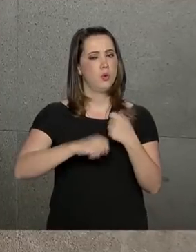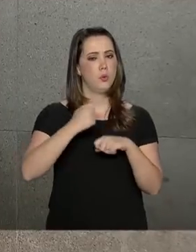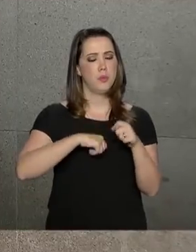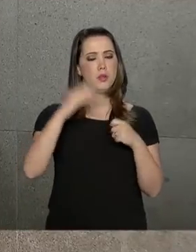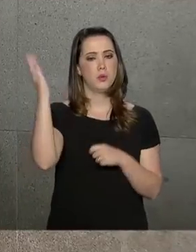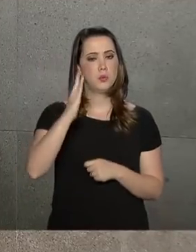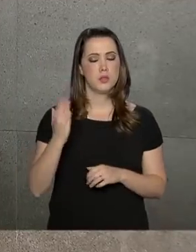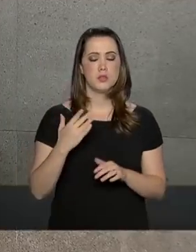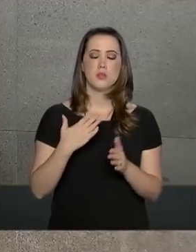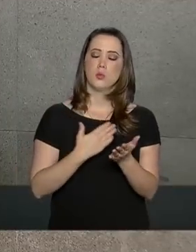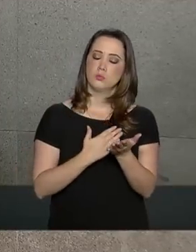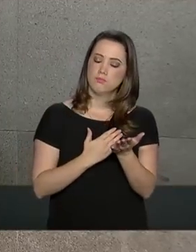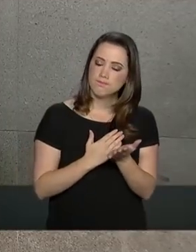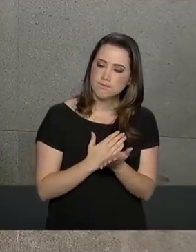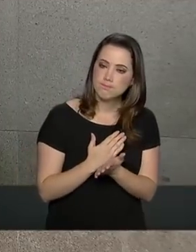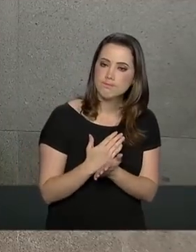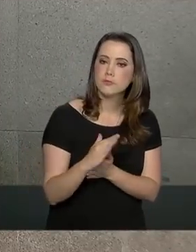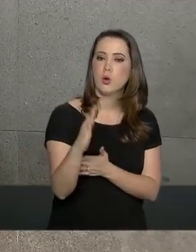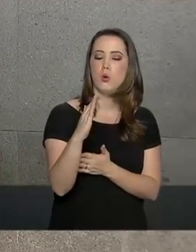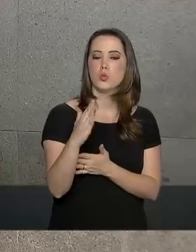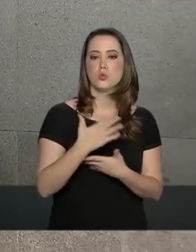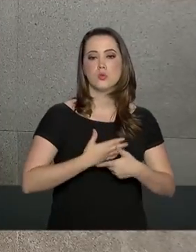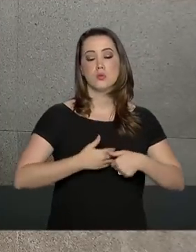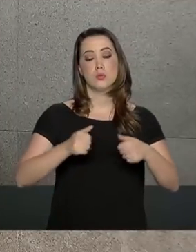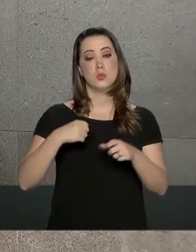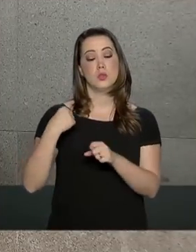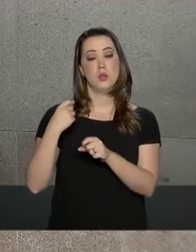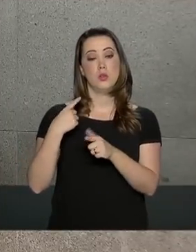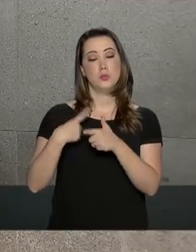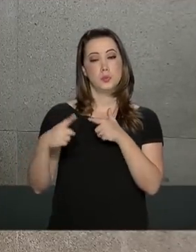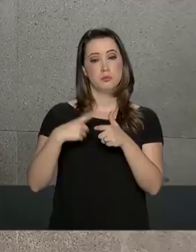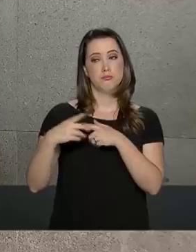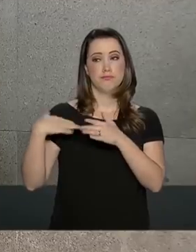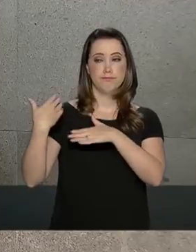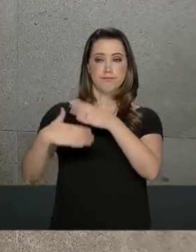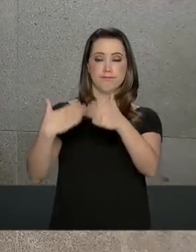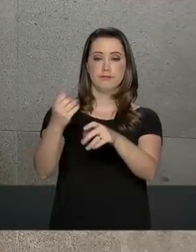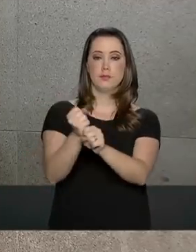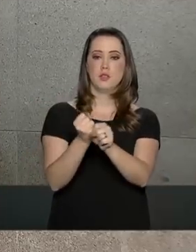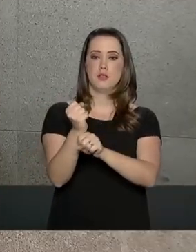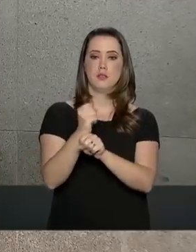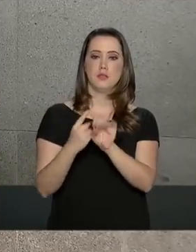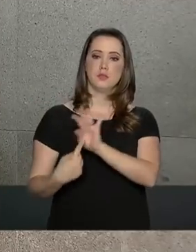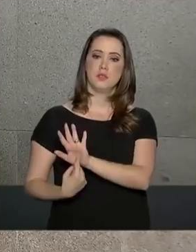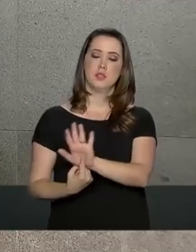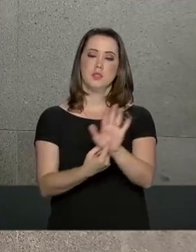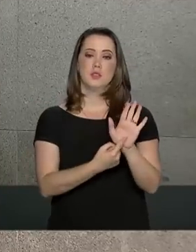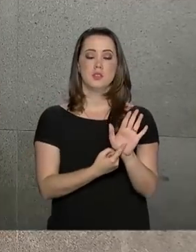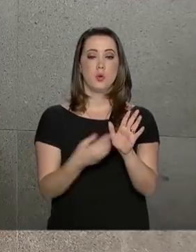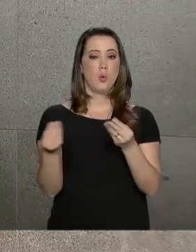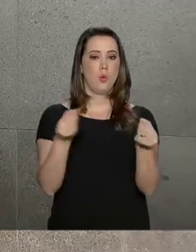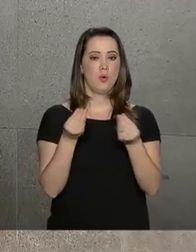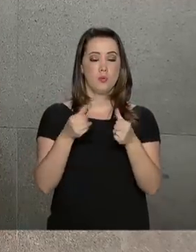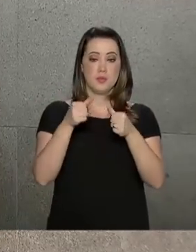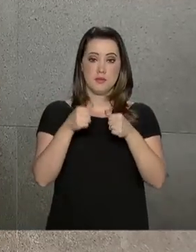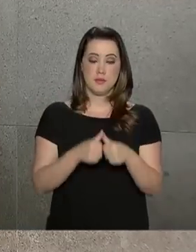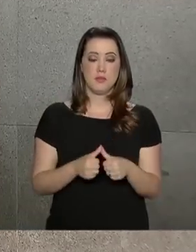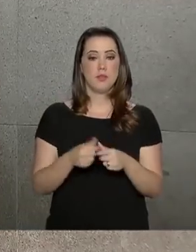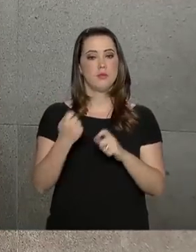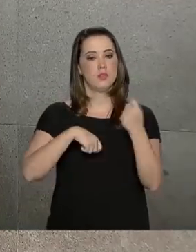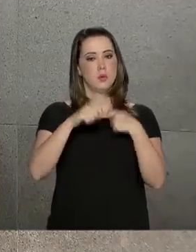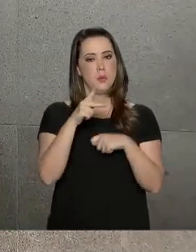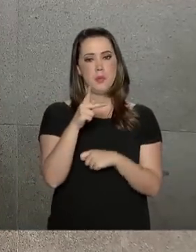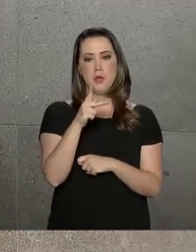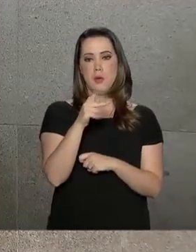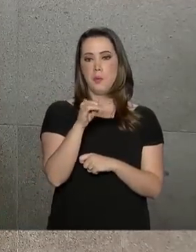brasileira continua se recuperando da crise dos últimos anos. O indicador usado para medir o comportamento da economia é o PIB, o